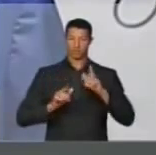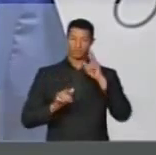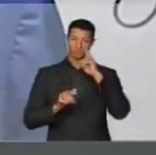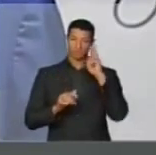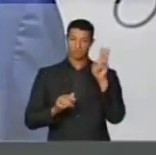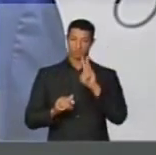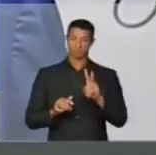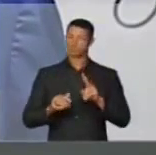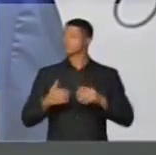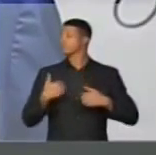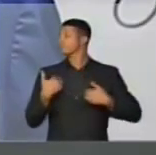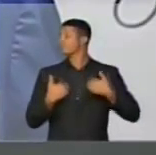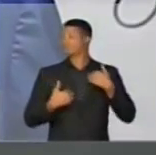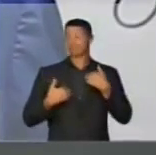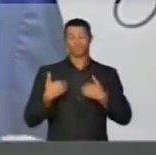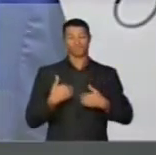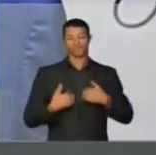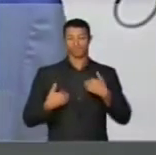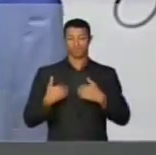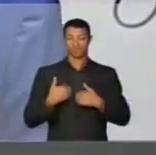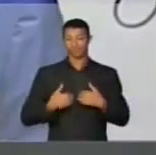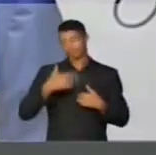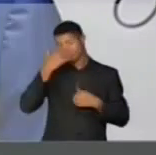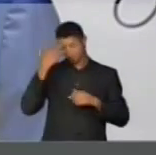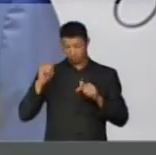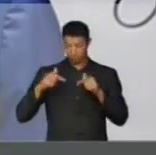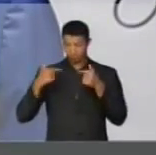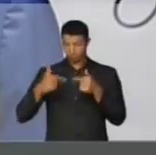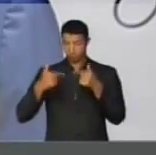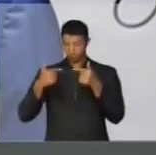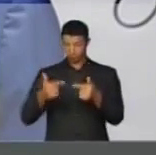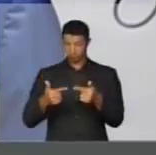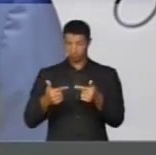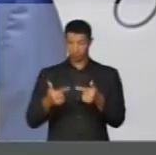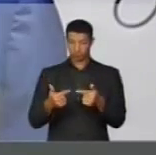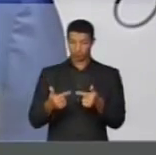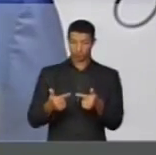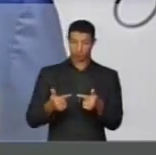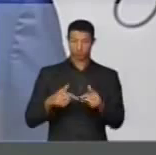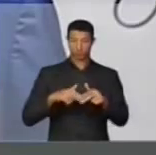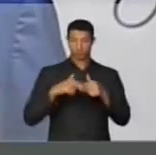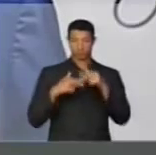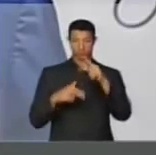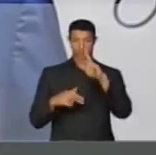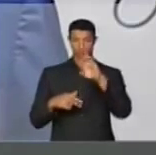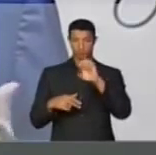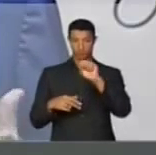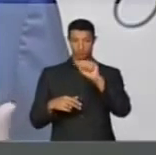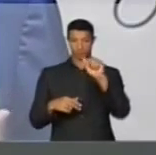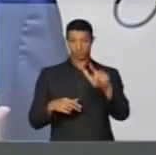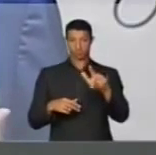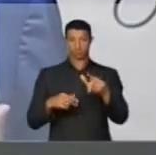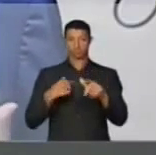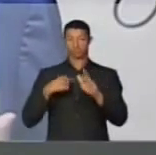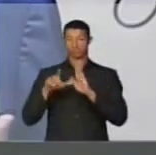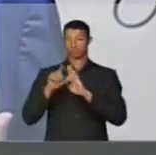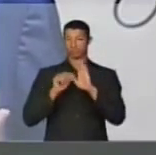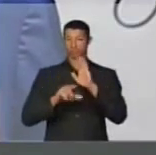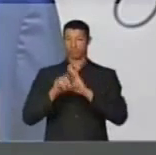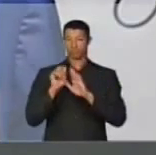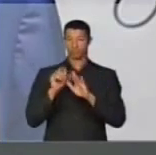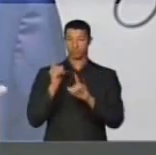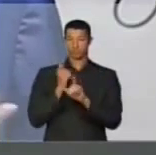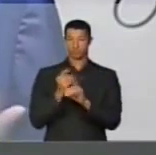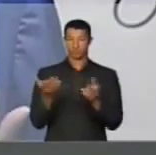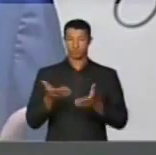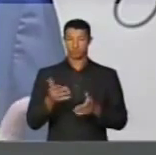a euforia dos que lutaram pelo pré-sal. Eu destaco, inclusive,